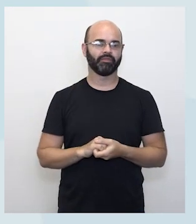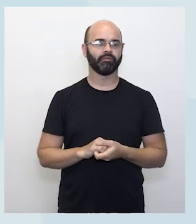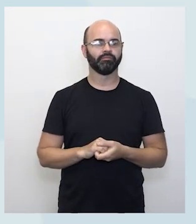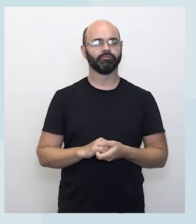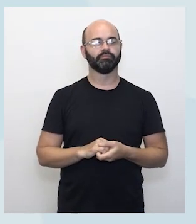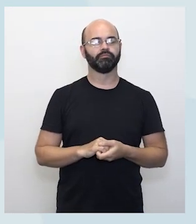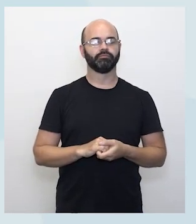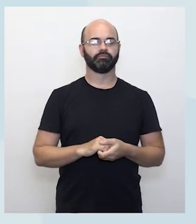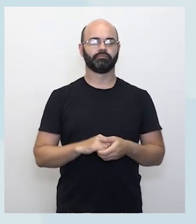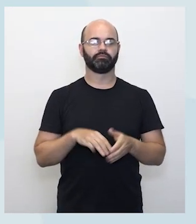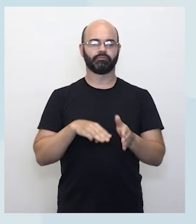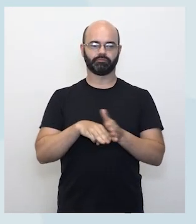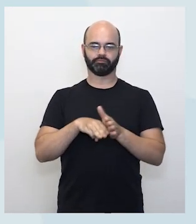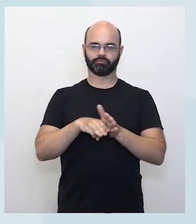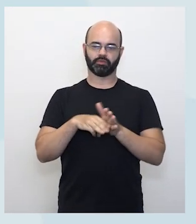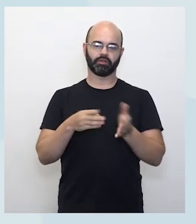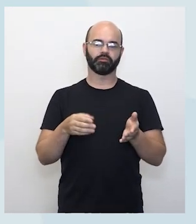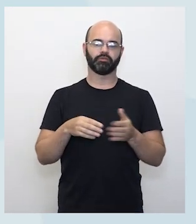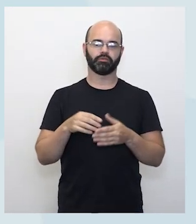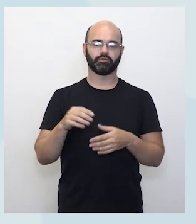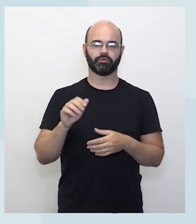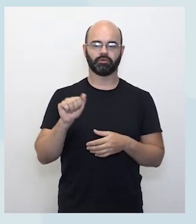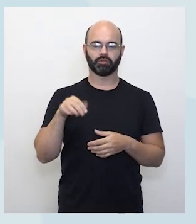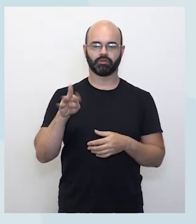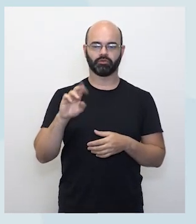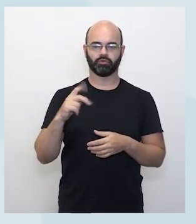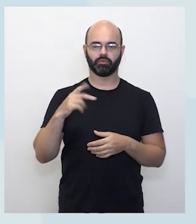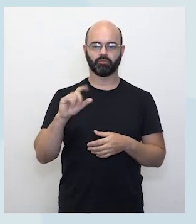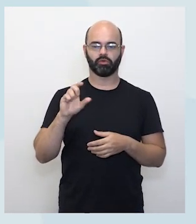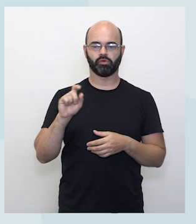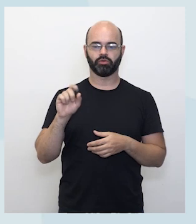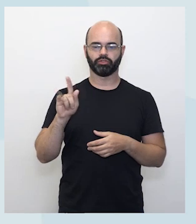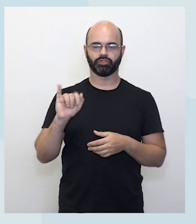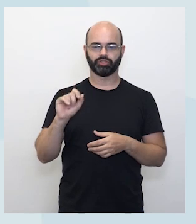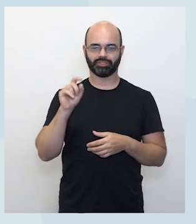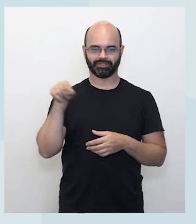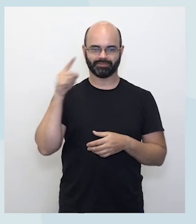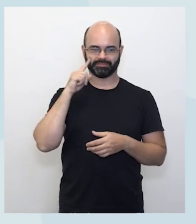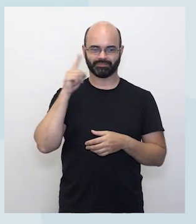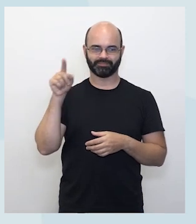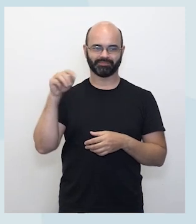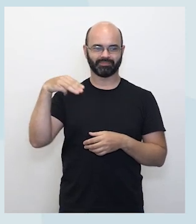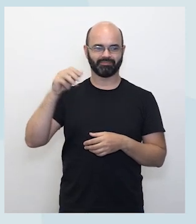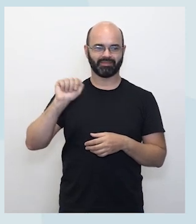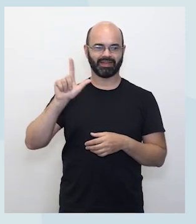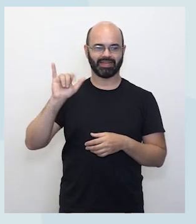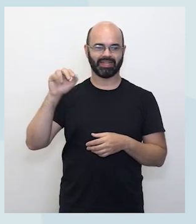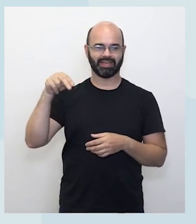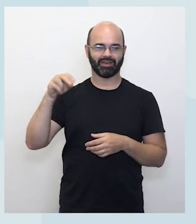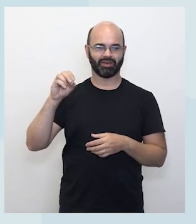método utilizado na antropologia, né? Criado ali, a gente conhece pelo Malinowski, esse nome bonito,